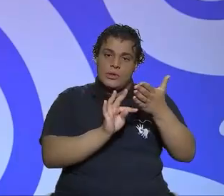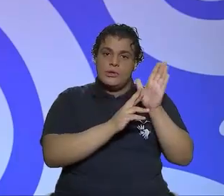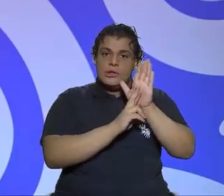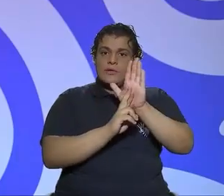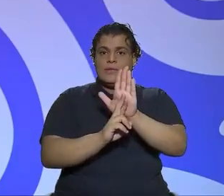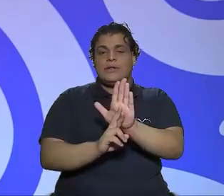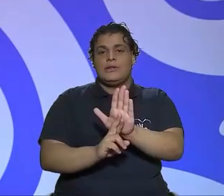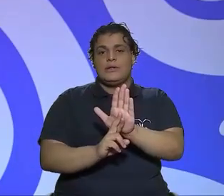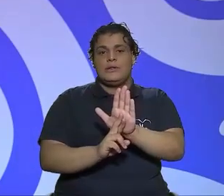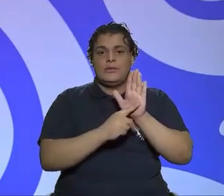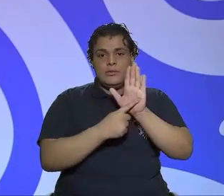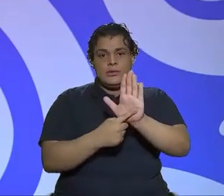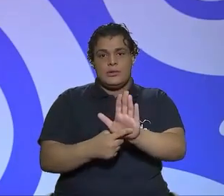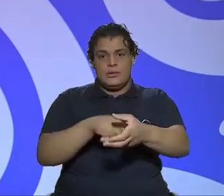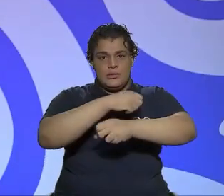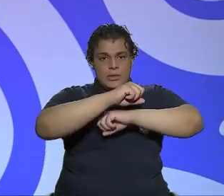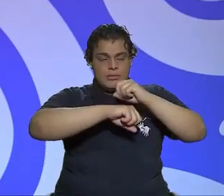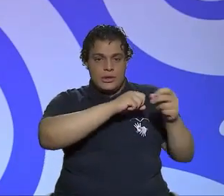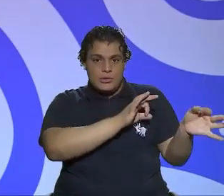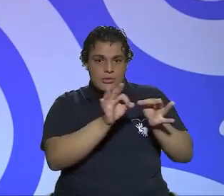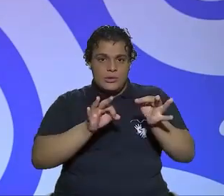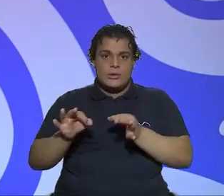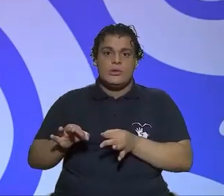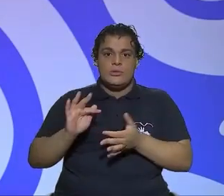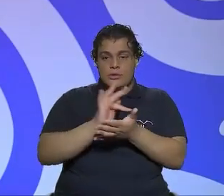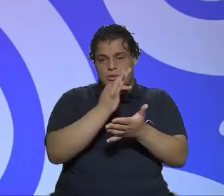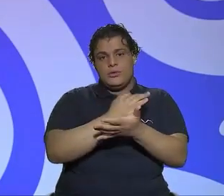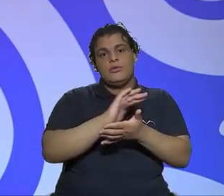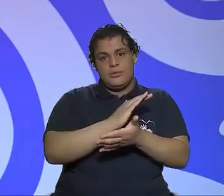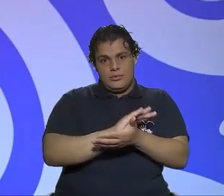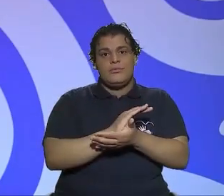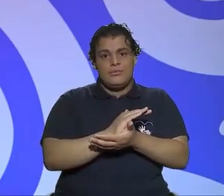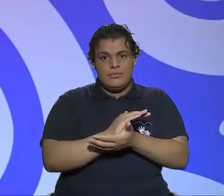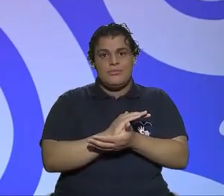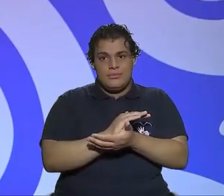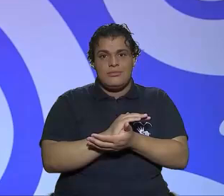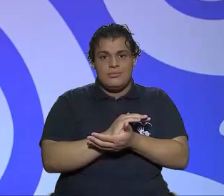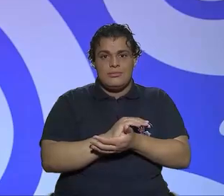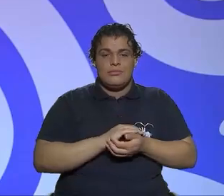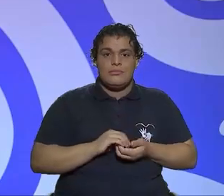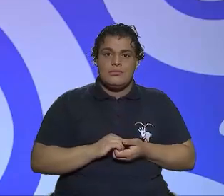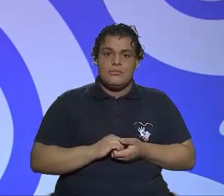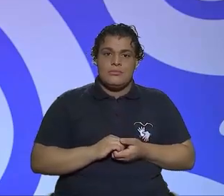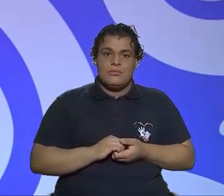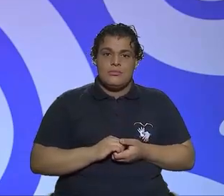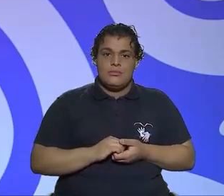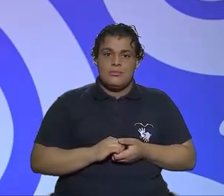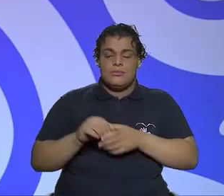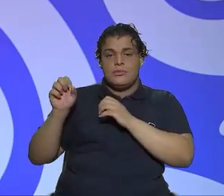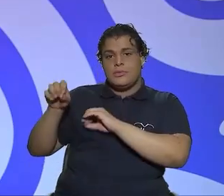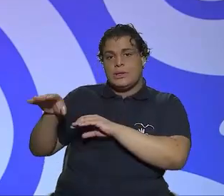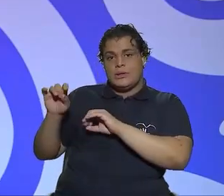referência indicado pela coordenação do FLI Araxá. No edital do prêmio, a ideia é que os